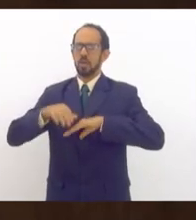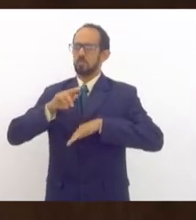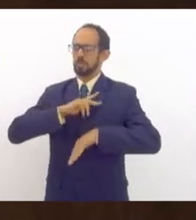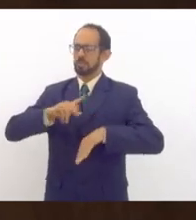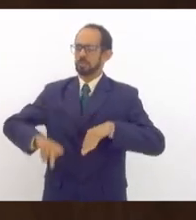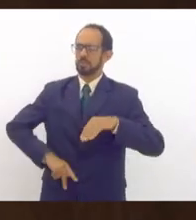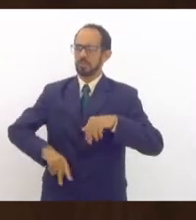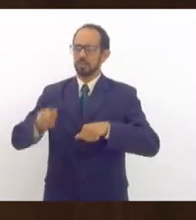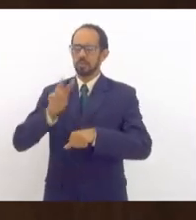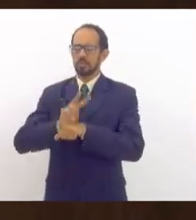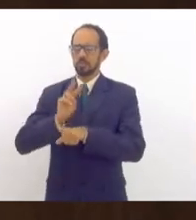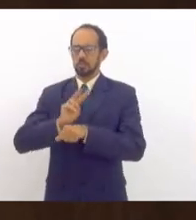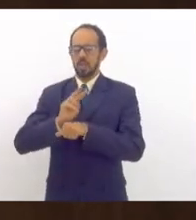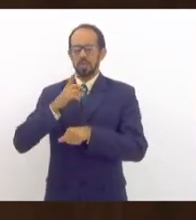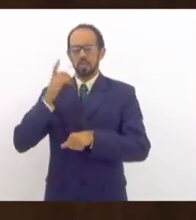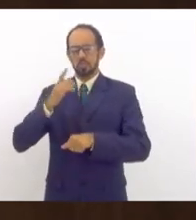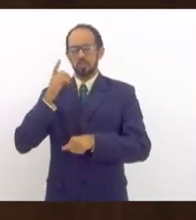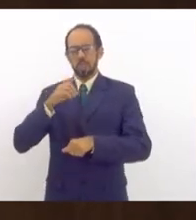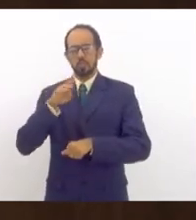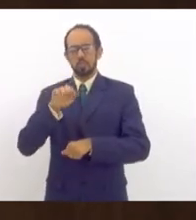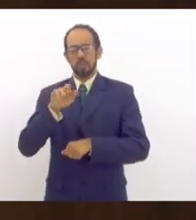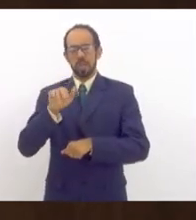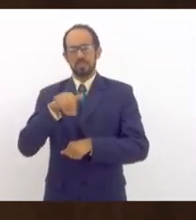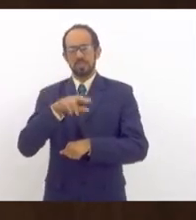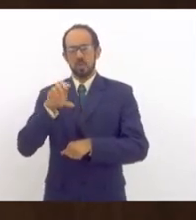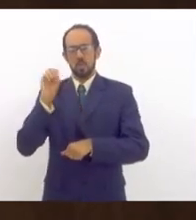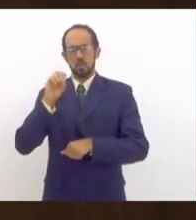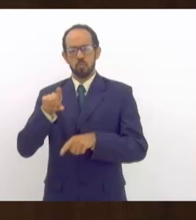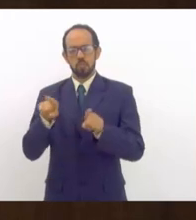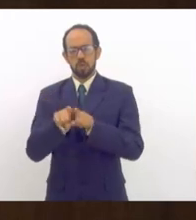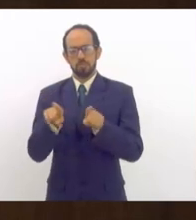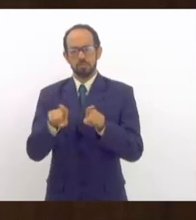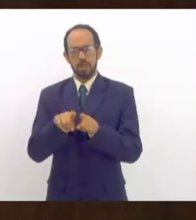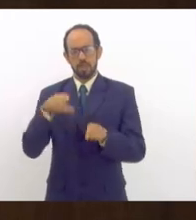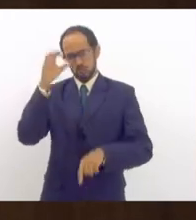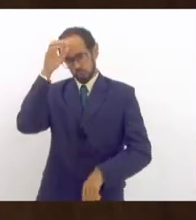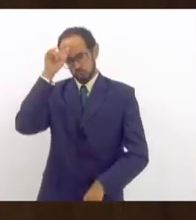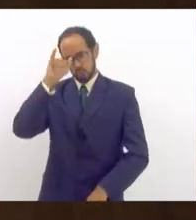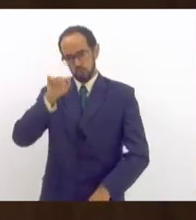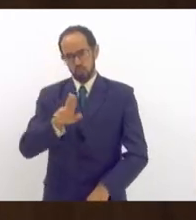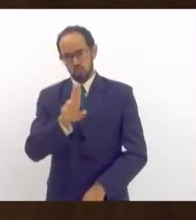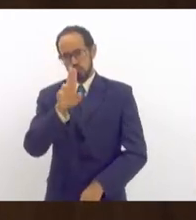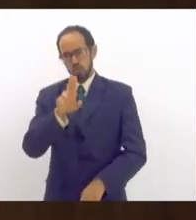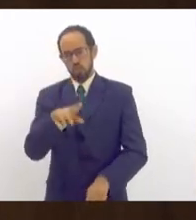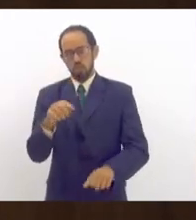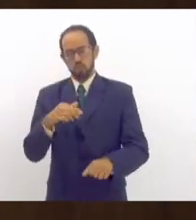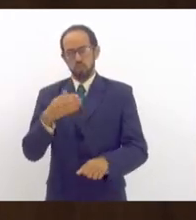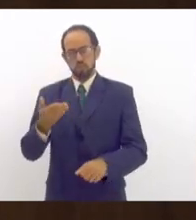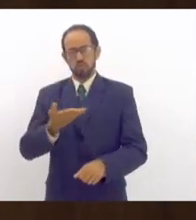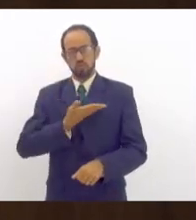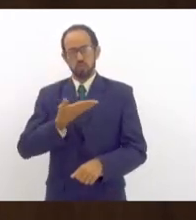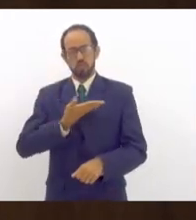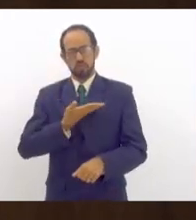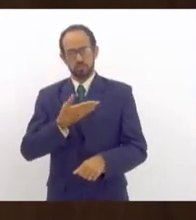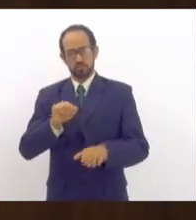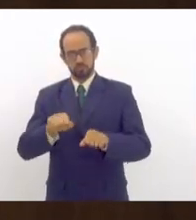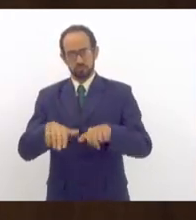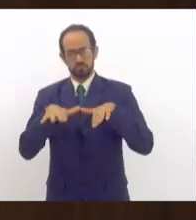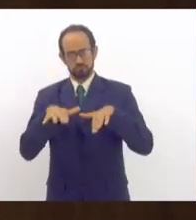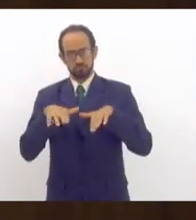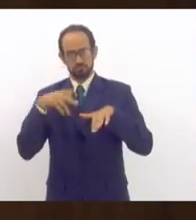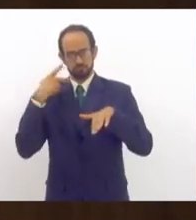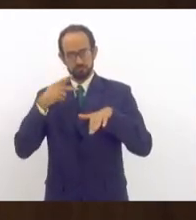deputado Pedro brasão deputada tia Ju nossos companheiros aqui de parlamento é